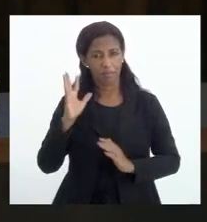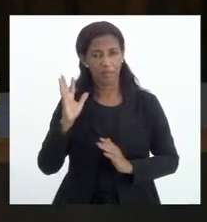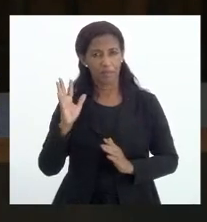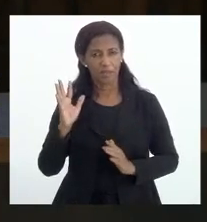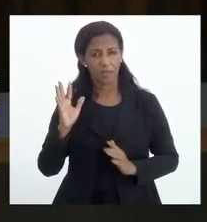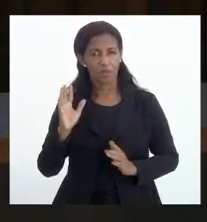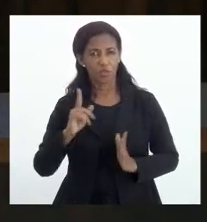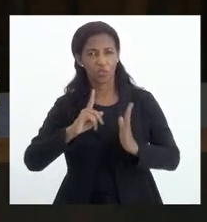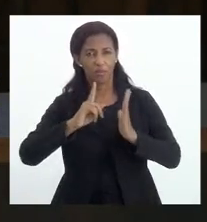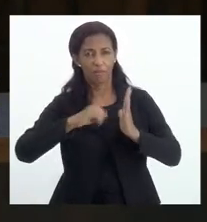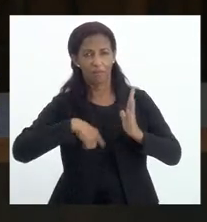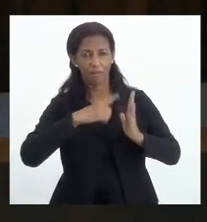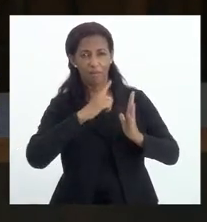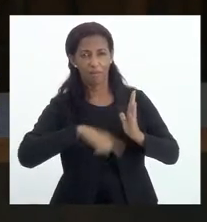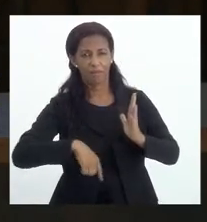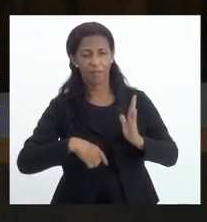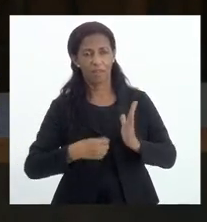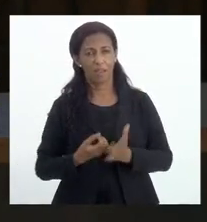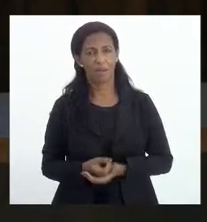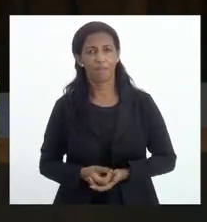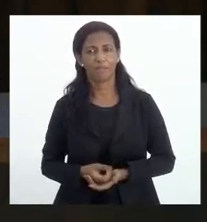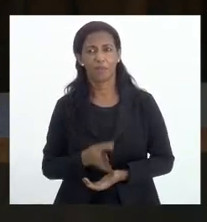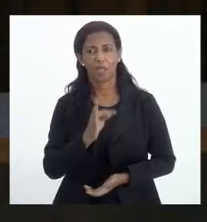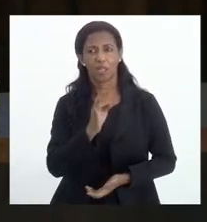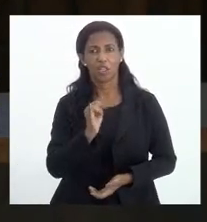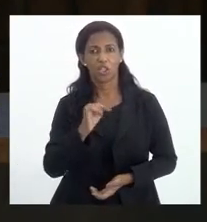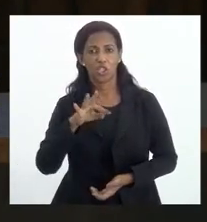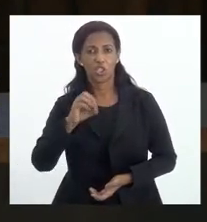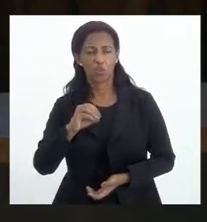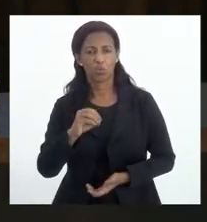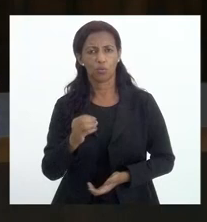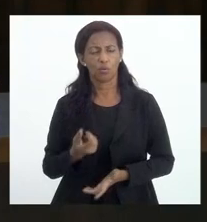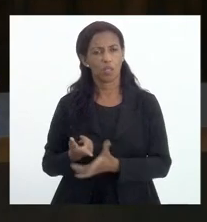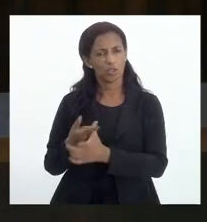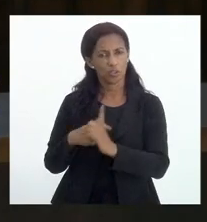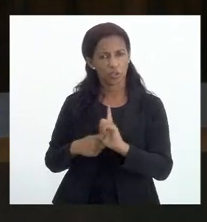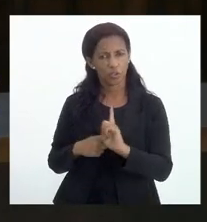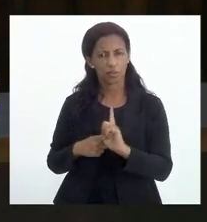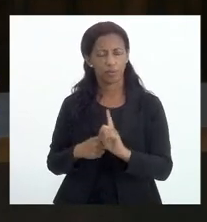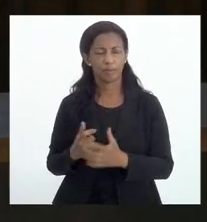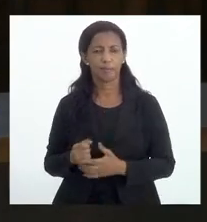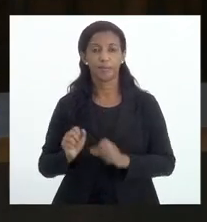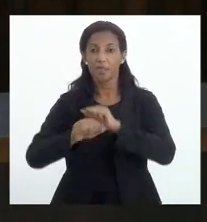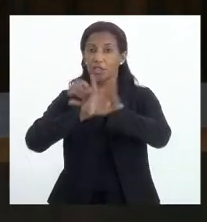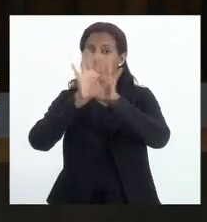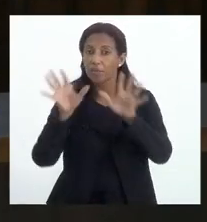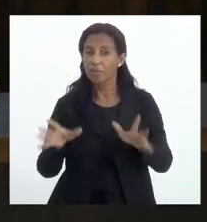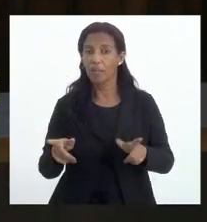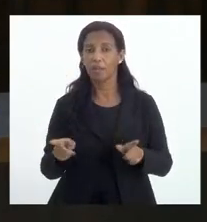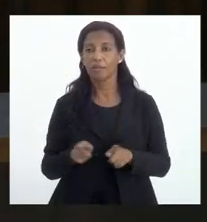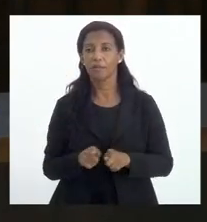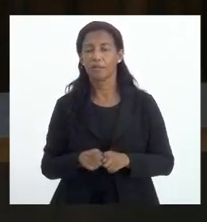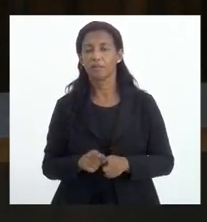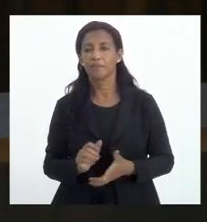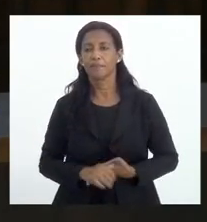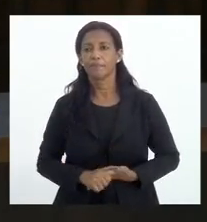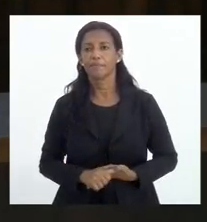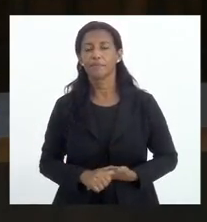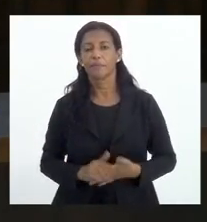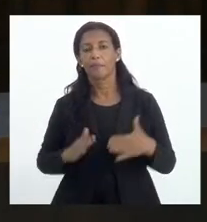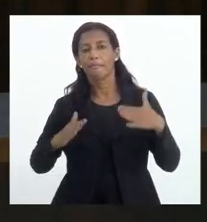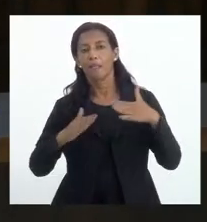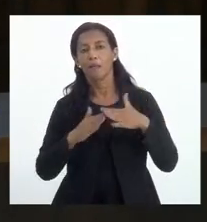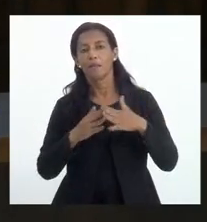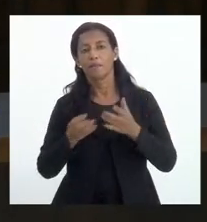vedar a emissão de títulos da dívida, deixando claro que, salvo o melhor juízo, o teto de